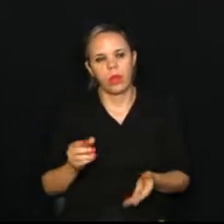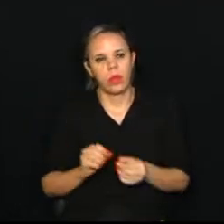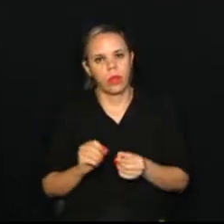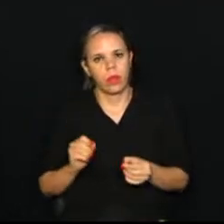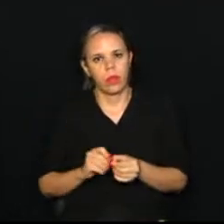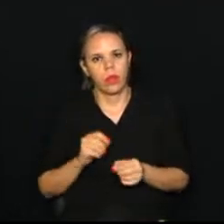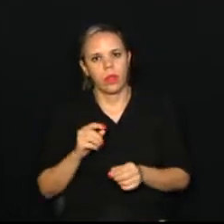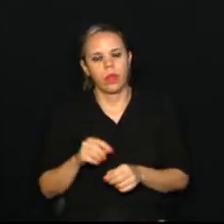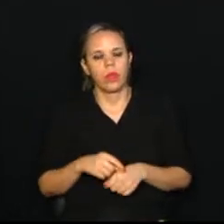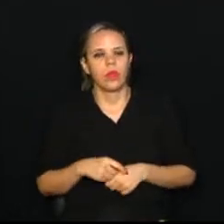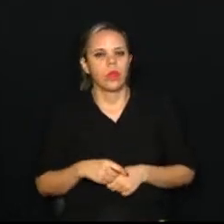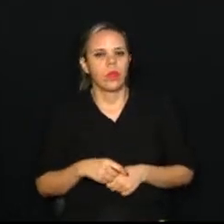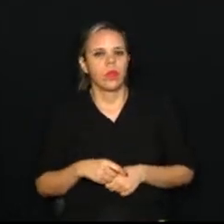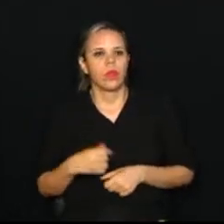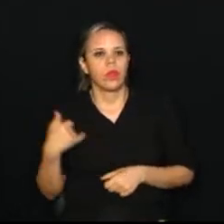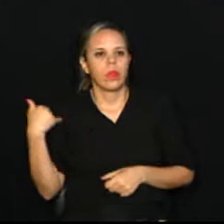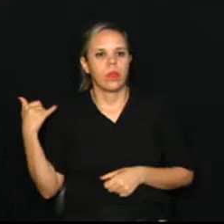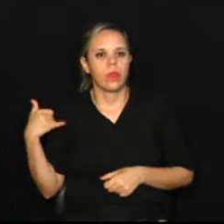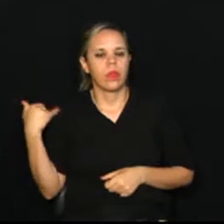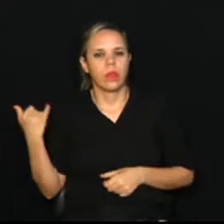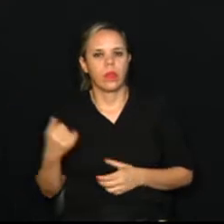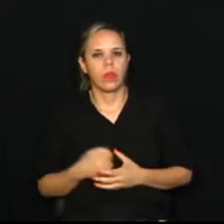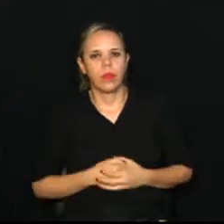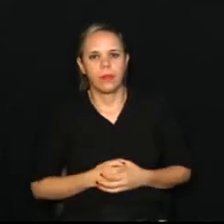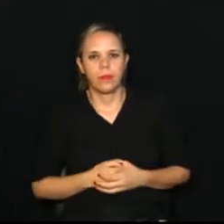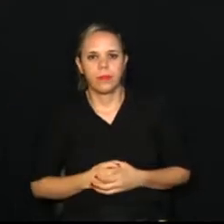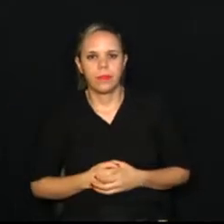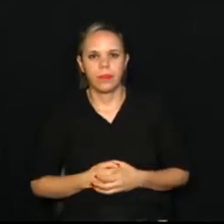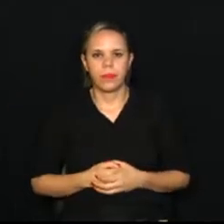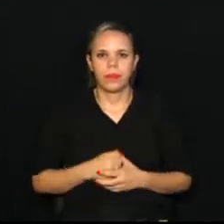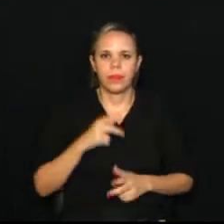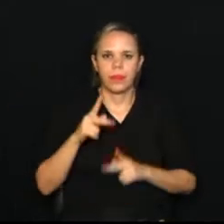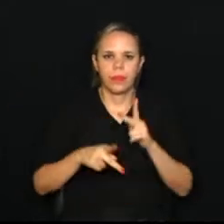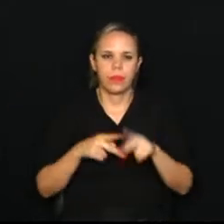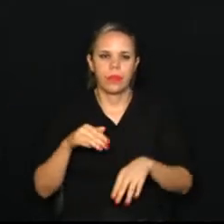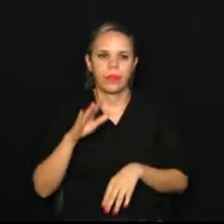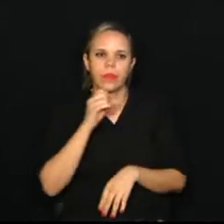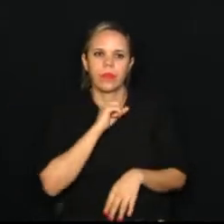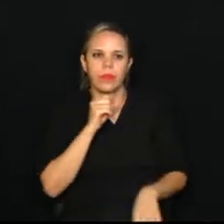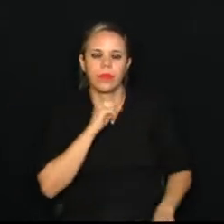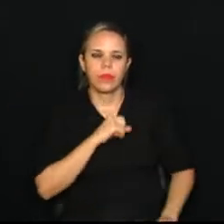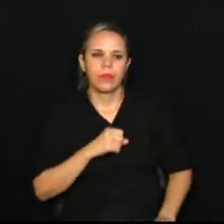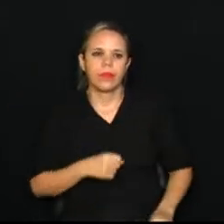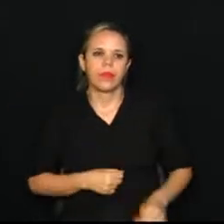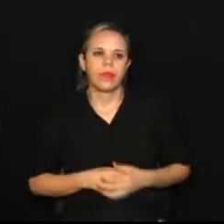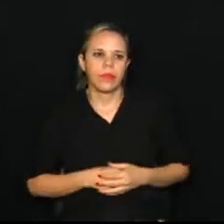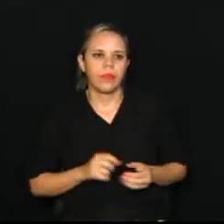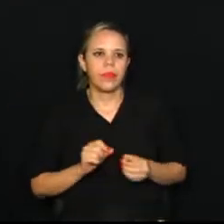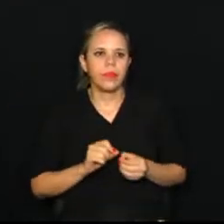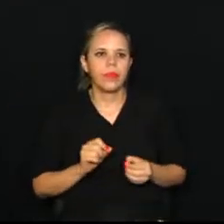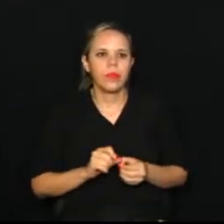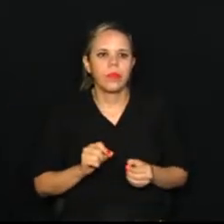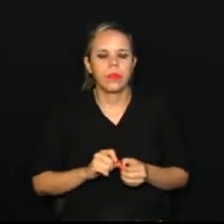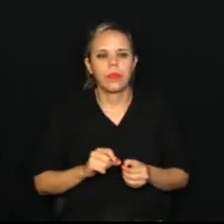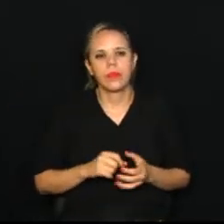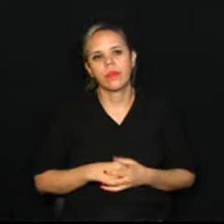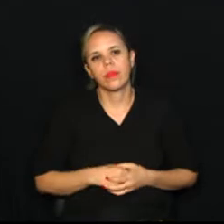para as faixas etárias de pessoas mais idosas. Fizemos também